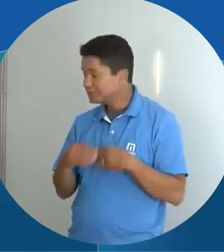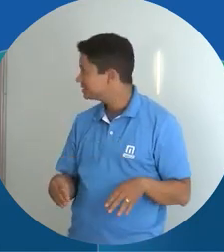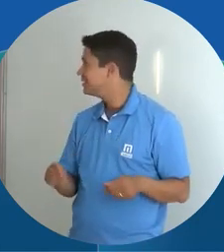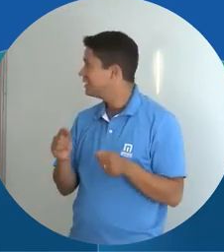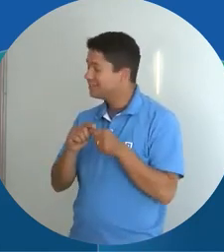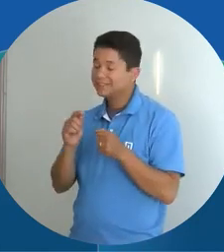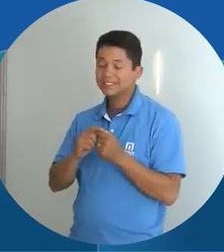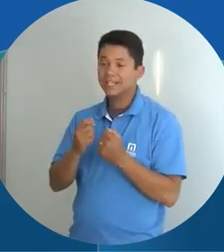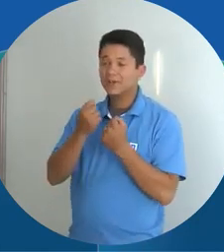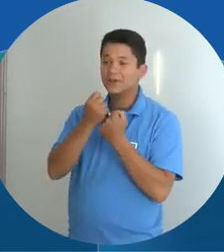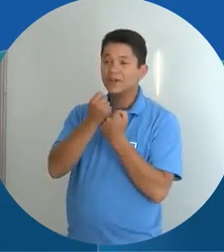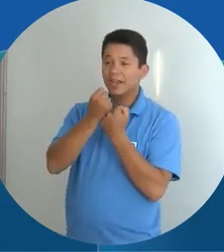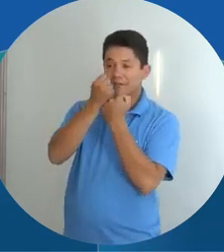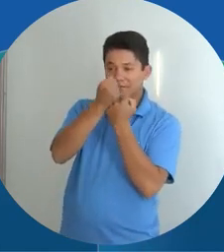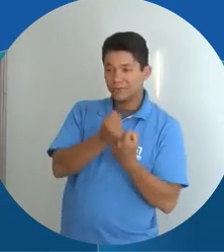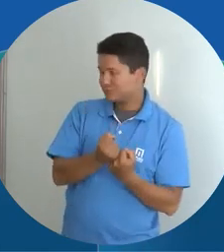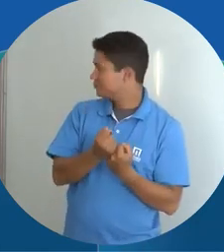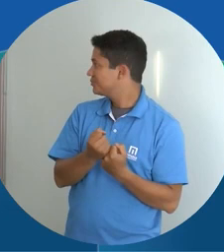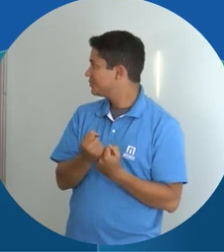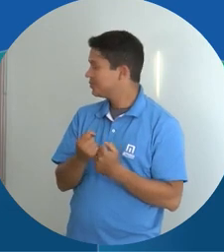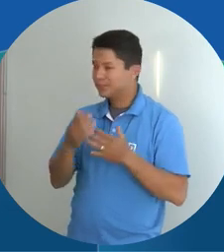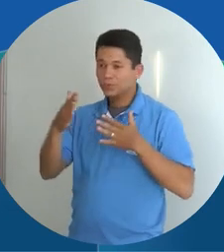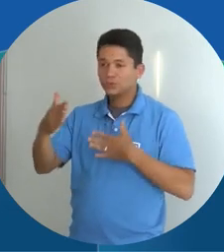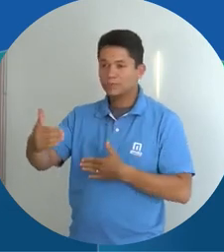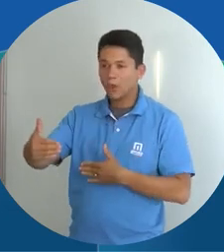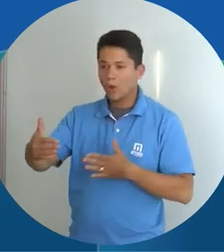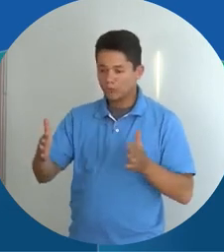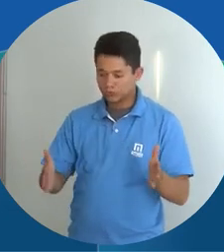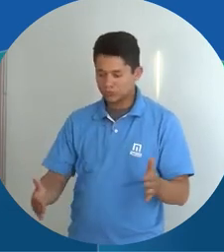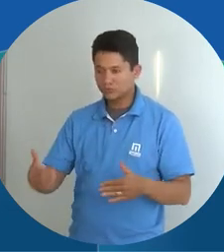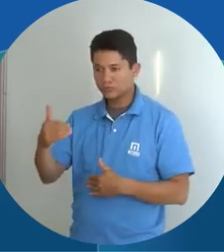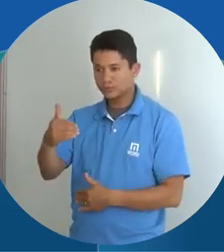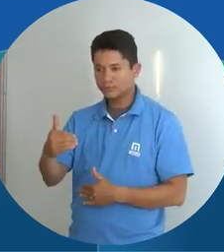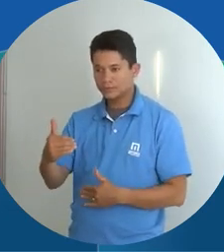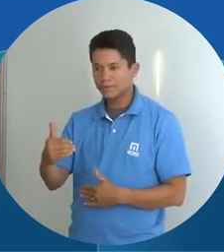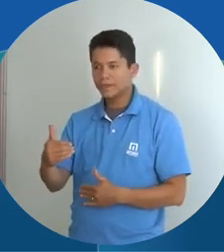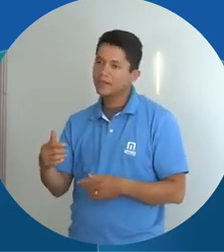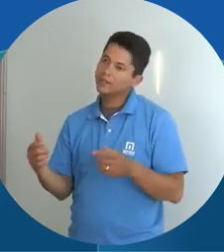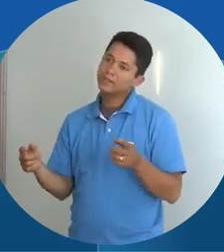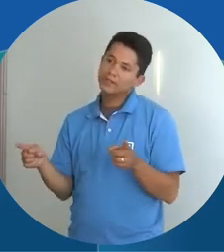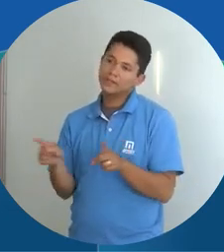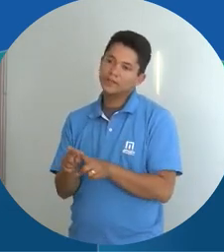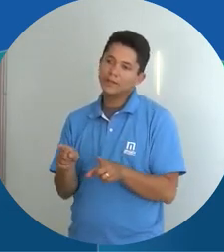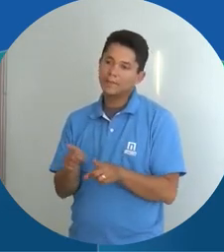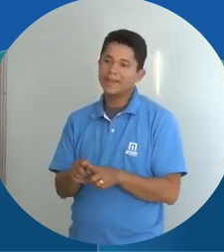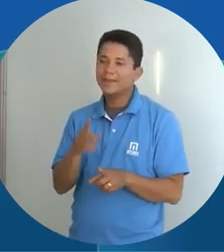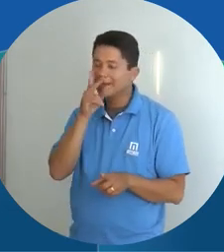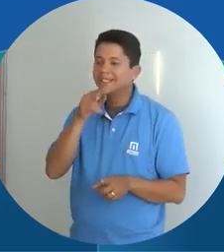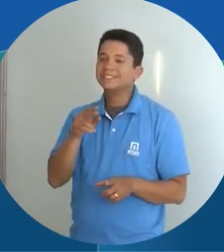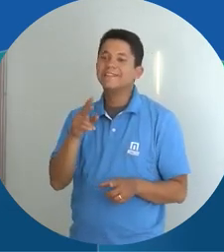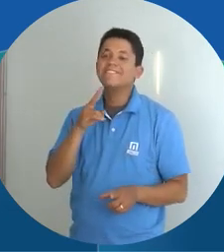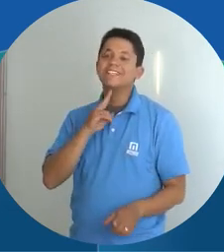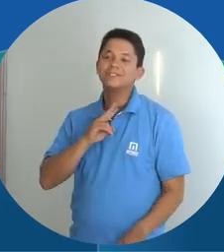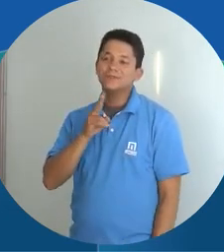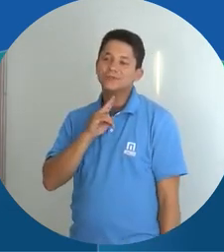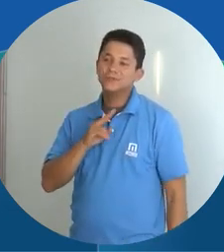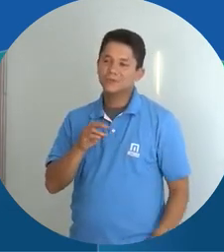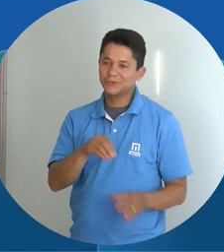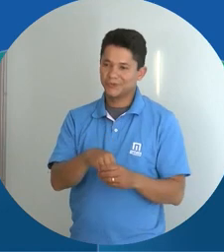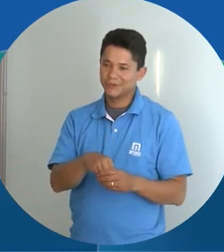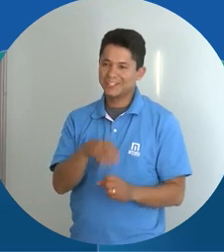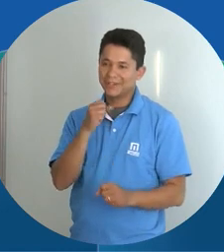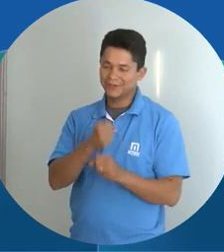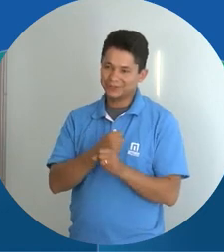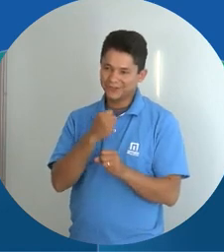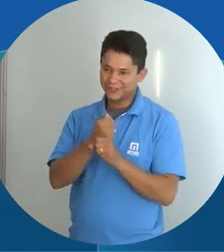no entorno dos blocos existentes, para poder viabilizar. E além dos vícios construtivos, do problema de estabilidade que o